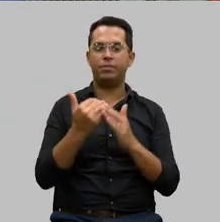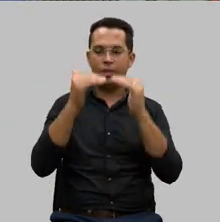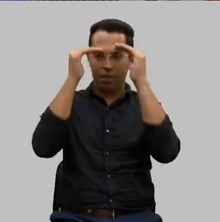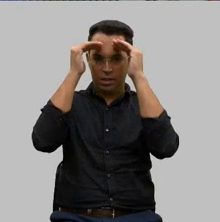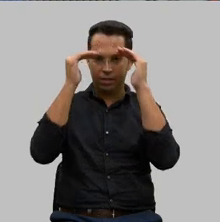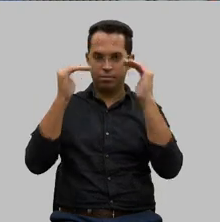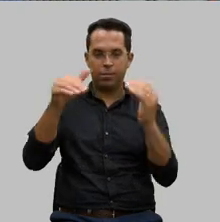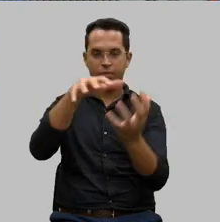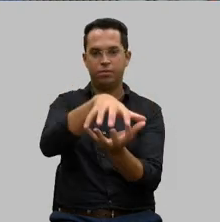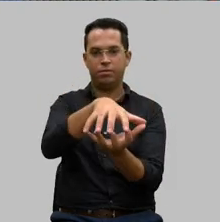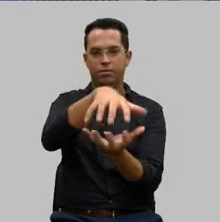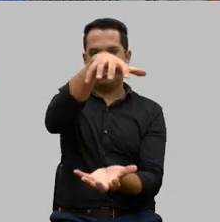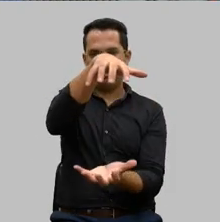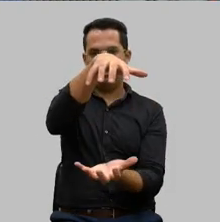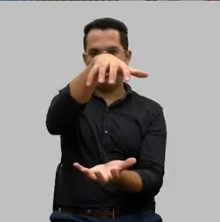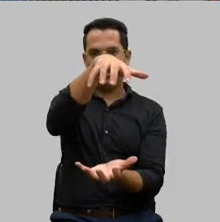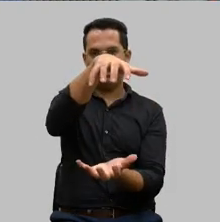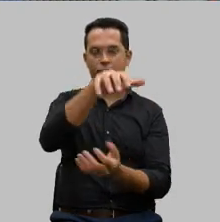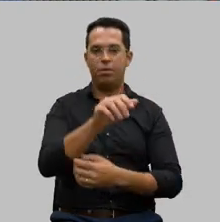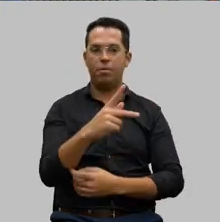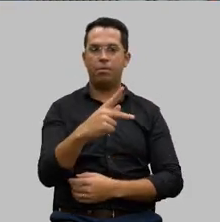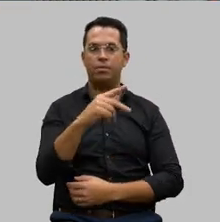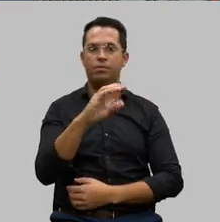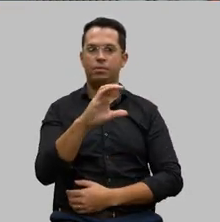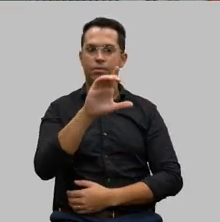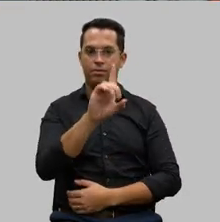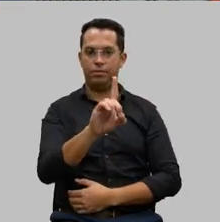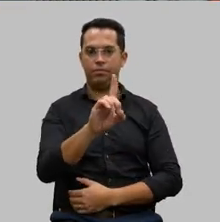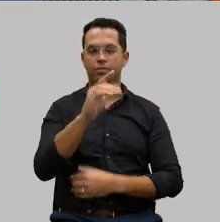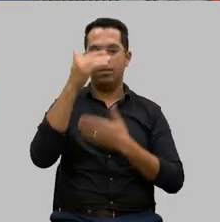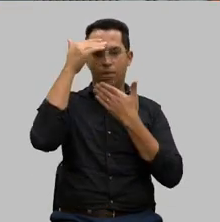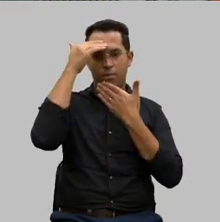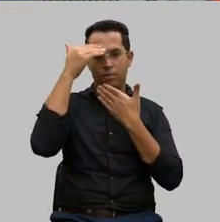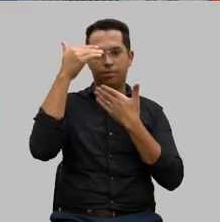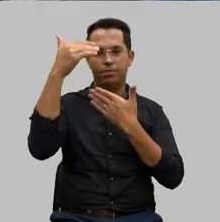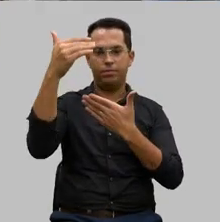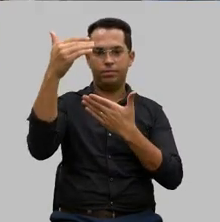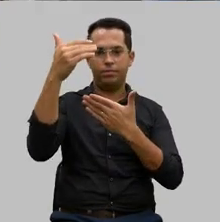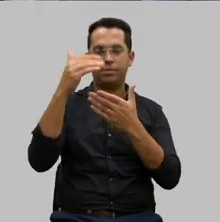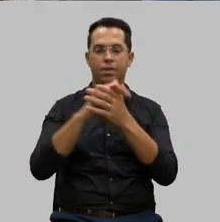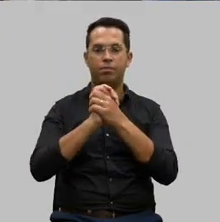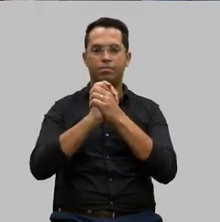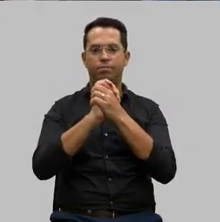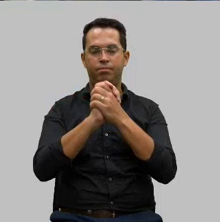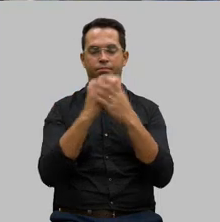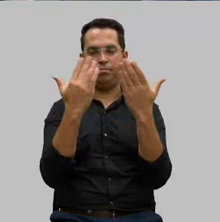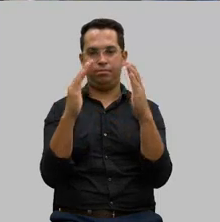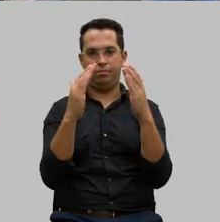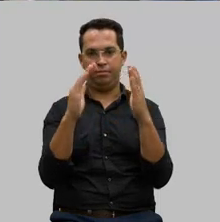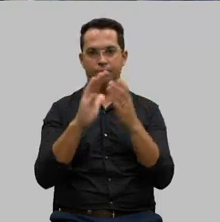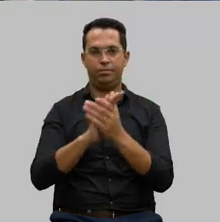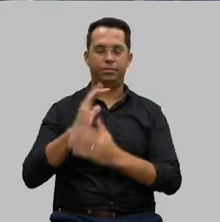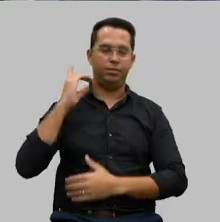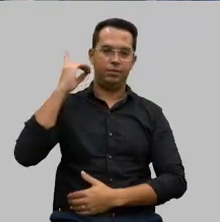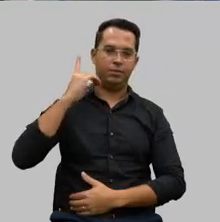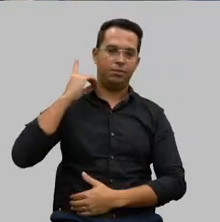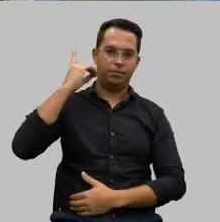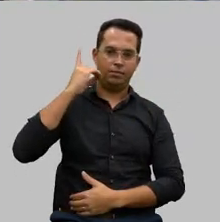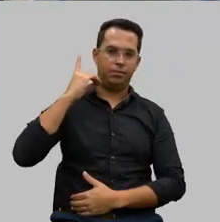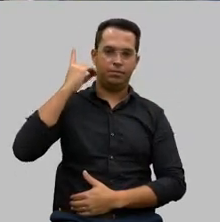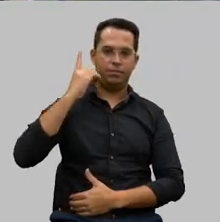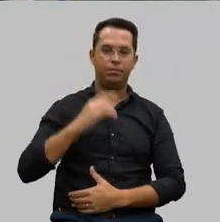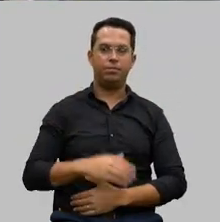idosos e com as pessoas com deficiência Muito obrigado mais uma vez e Parabéns deputado Muito obrigado aqui al